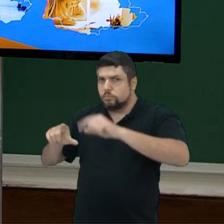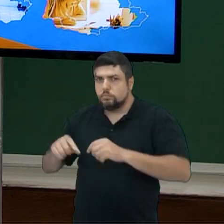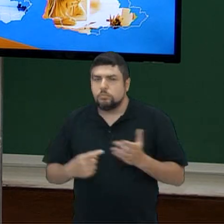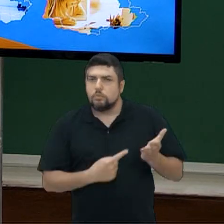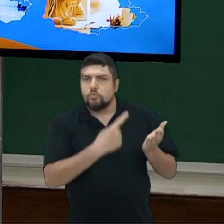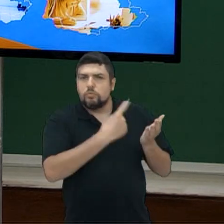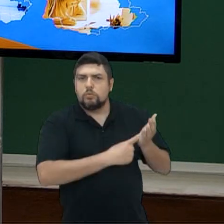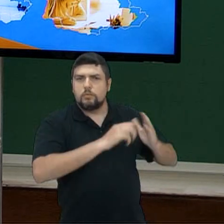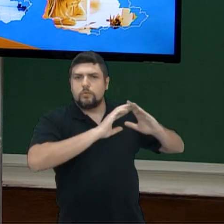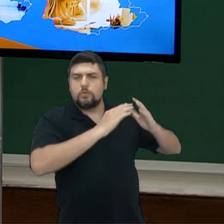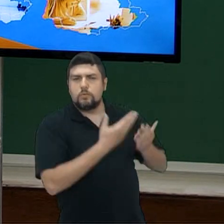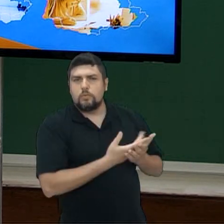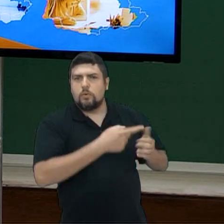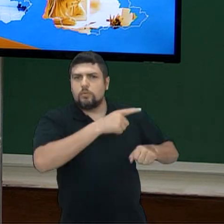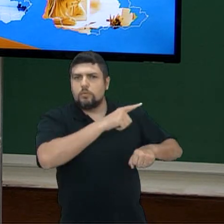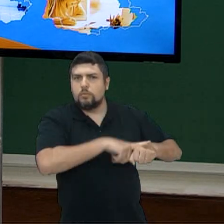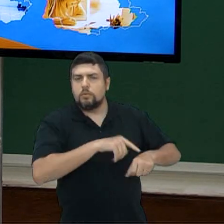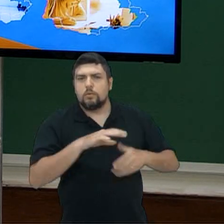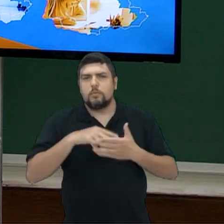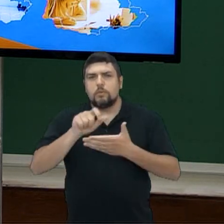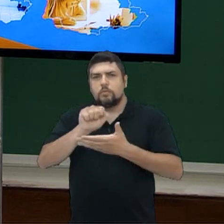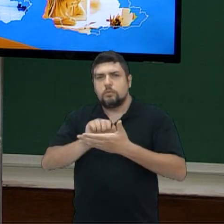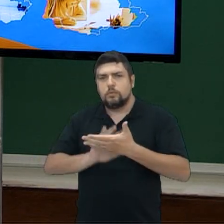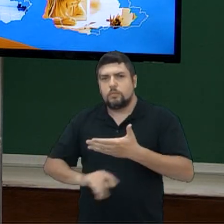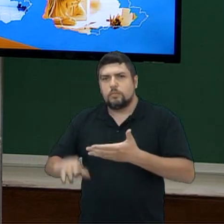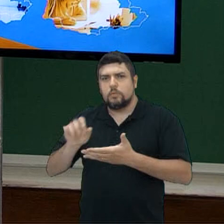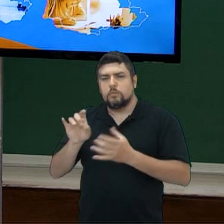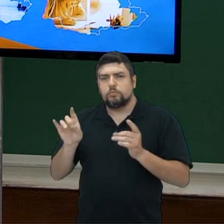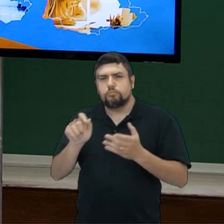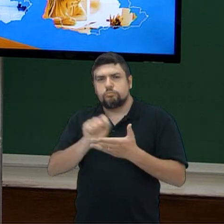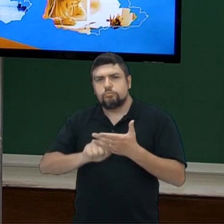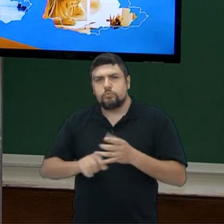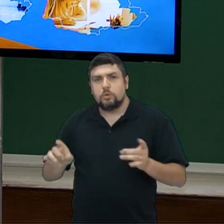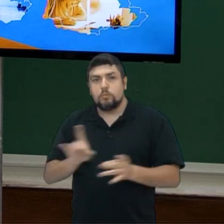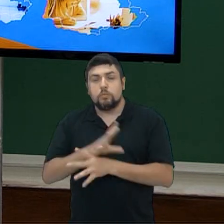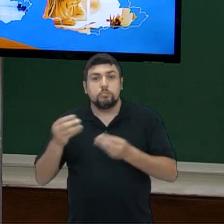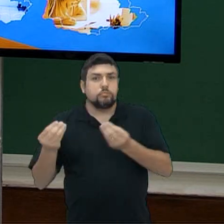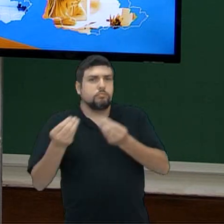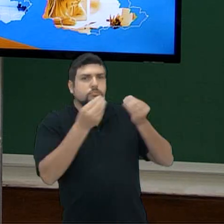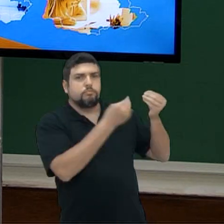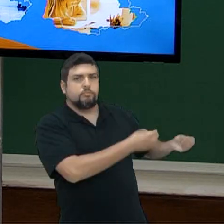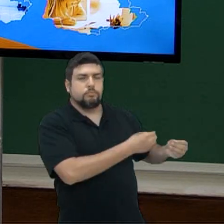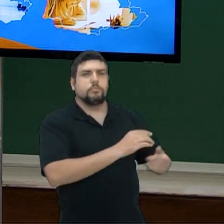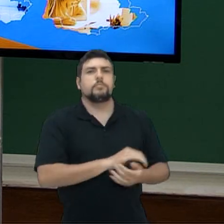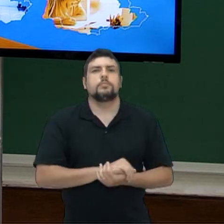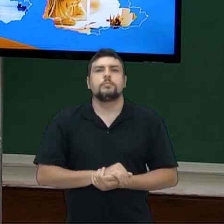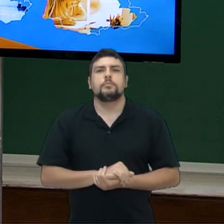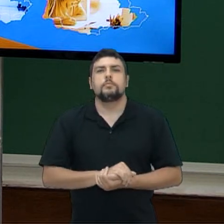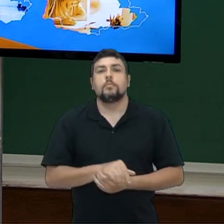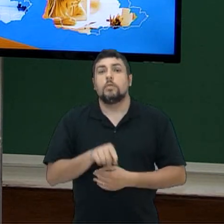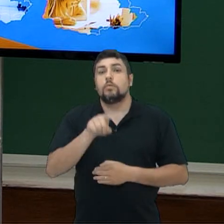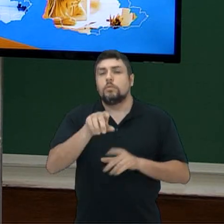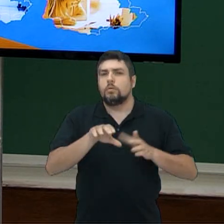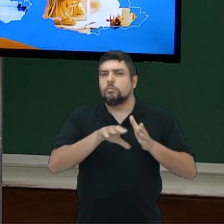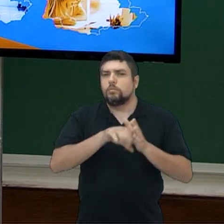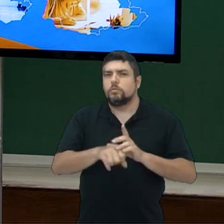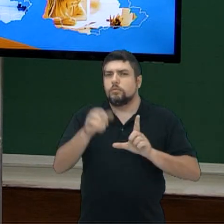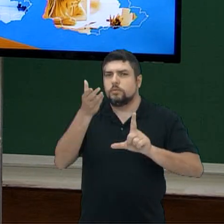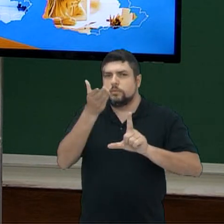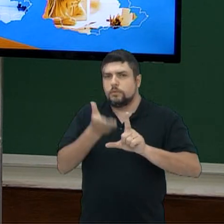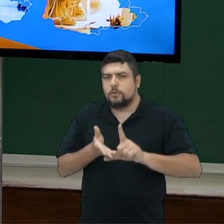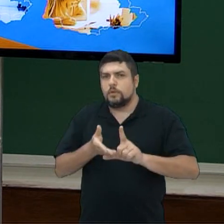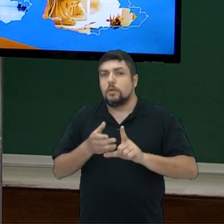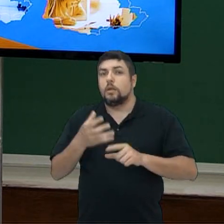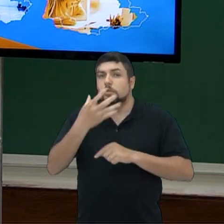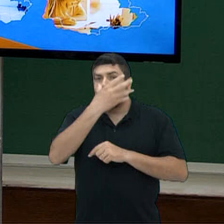sua escola para fazer a entrega das suas atividades. Você que está acompanhando pelo Google Classroom,